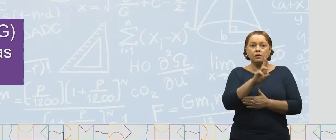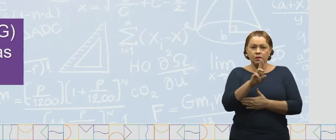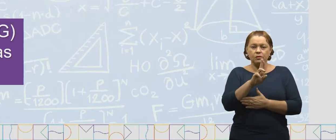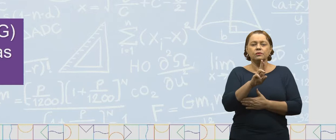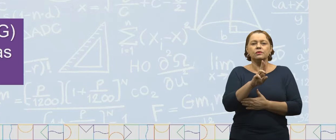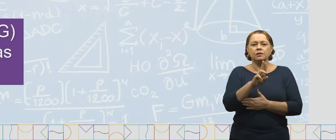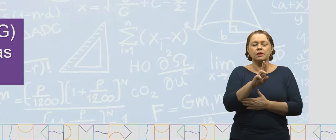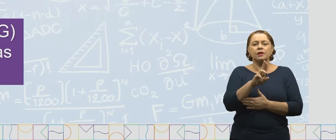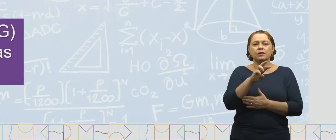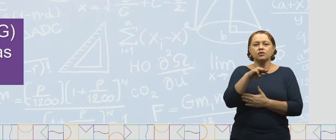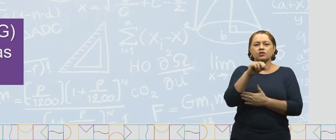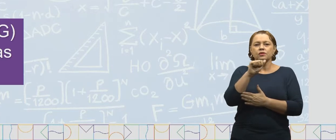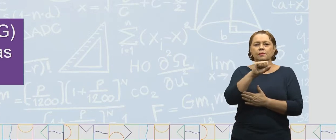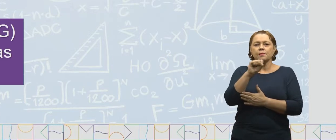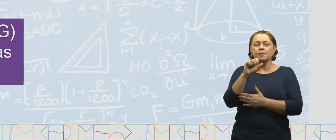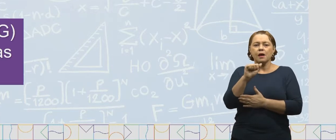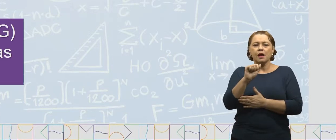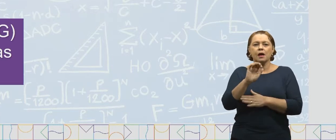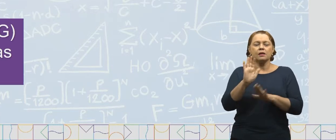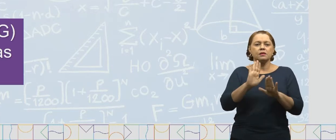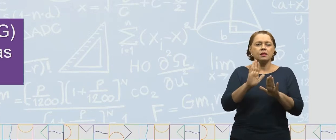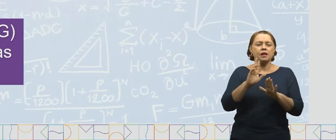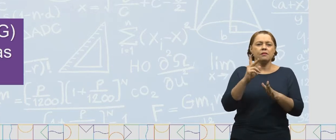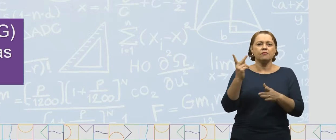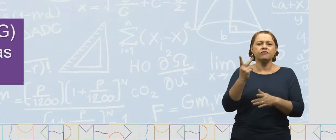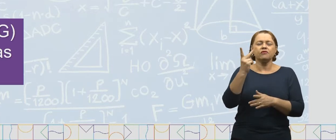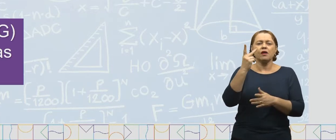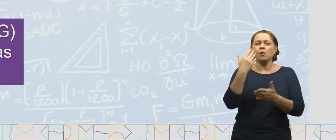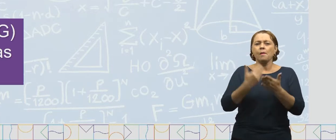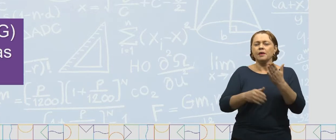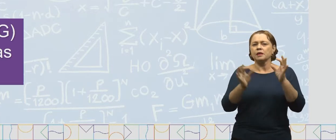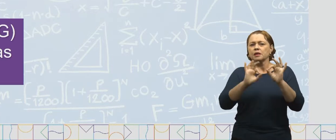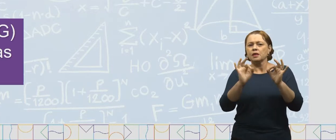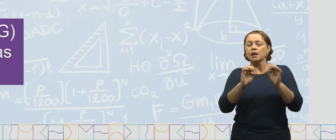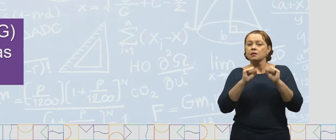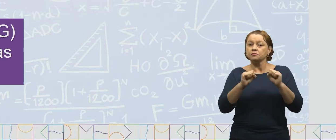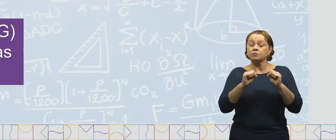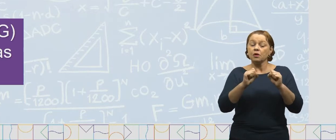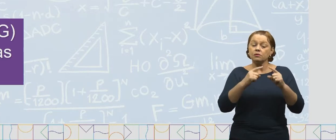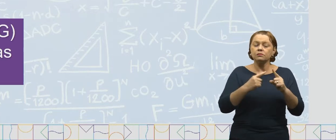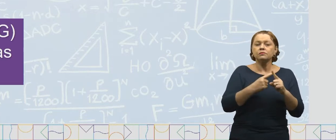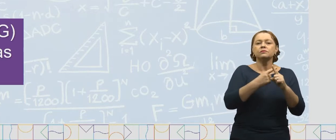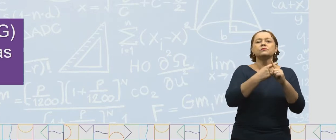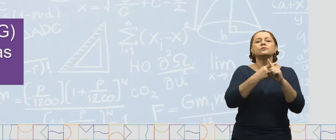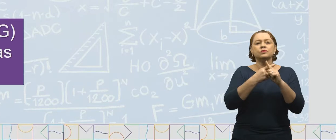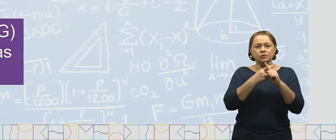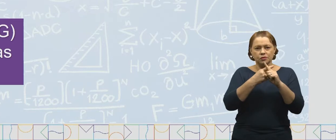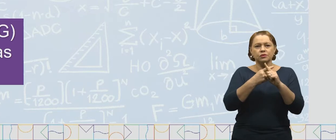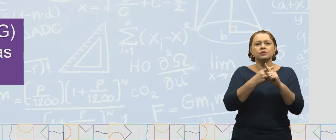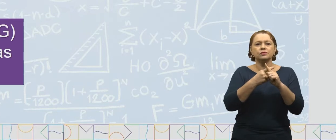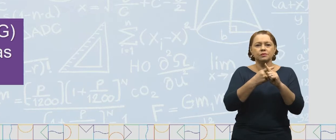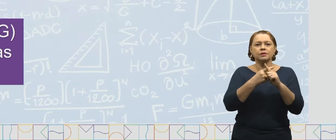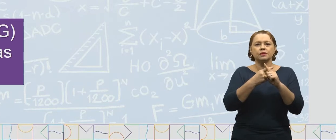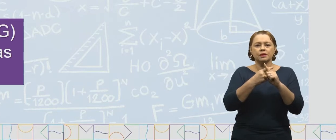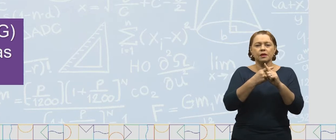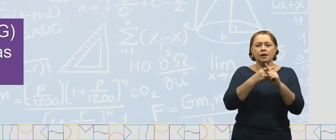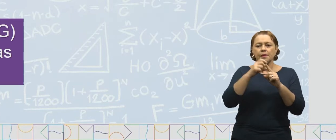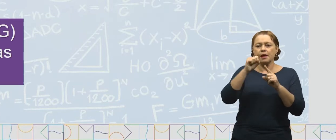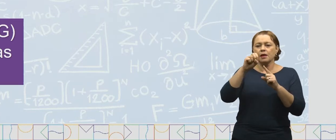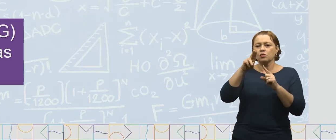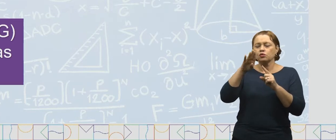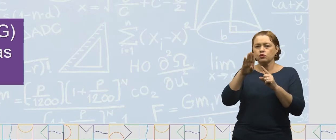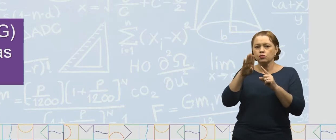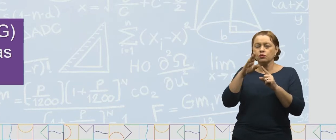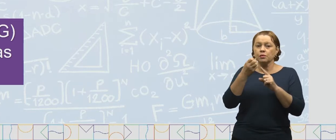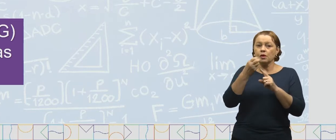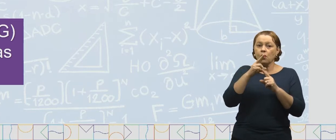de medida de massa, sem perder seu valor, podemos multiplicá-la se formos no sentido dos